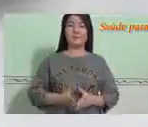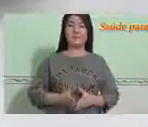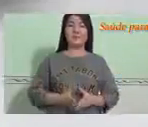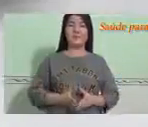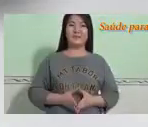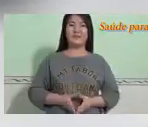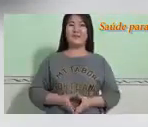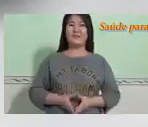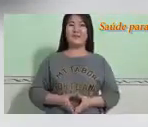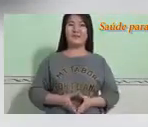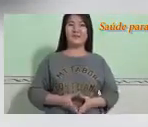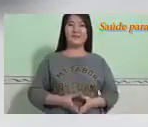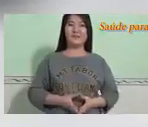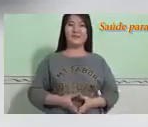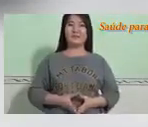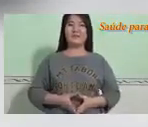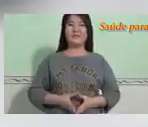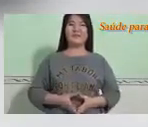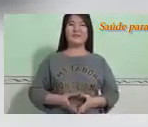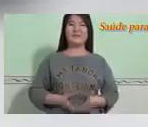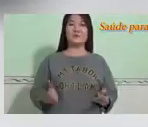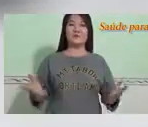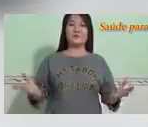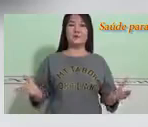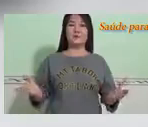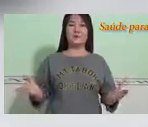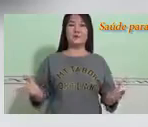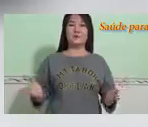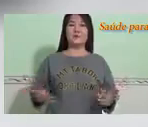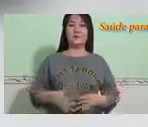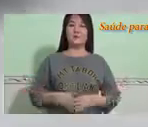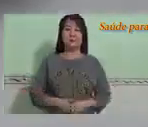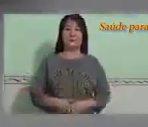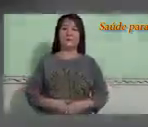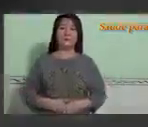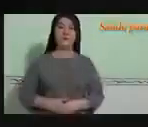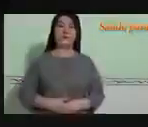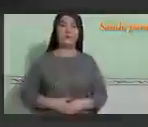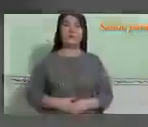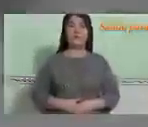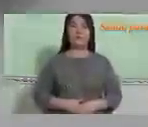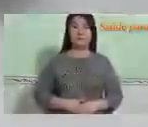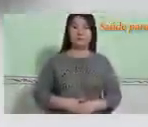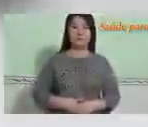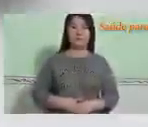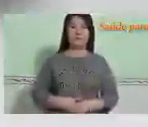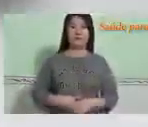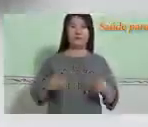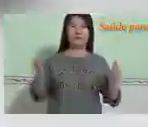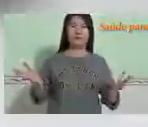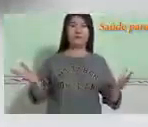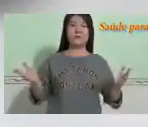É importante que o tratamento indicado pelo médico seja seguido conforme a prescrição para que a qualidade de vida da